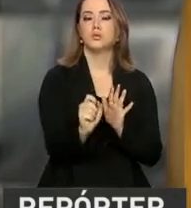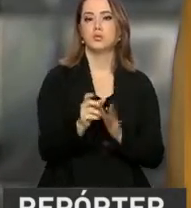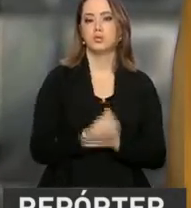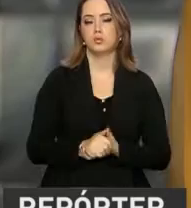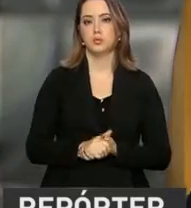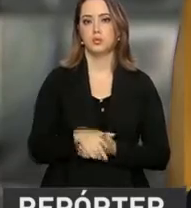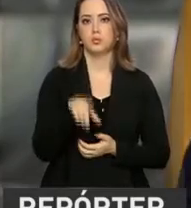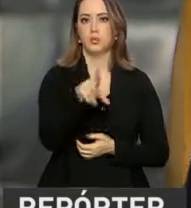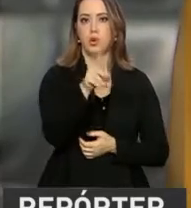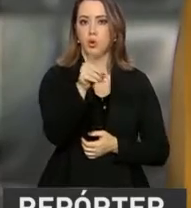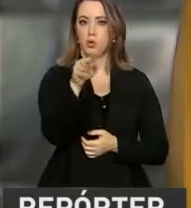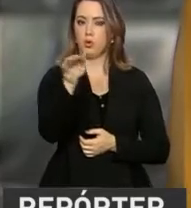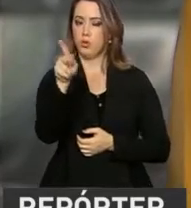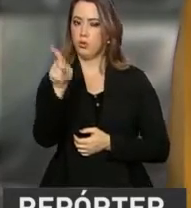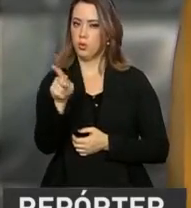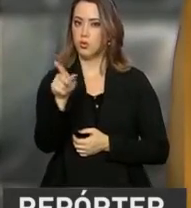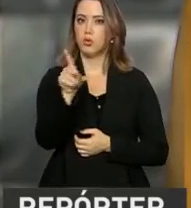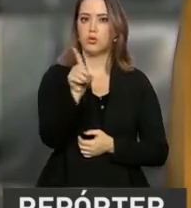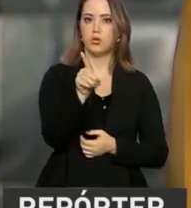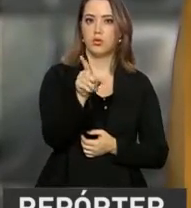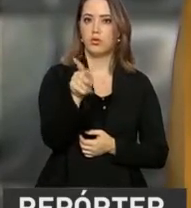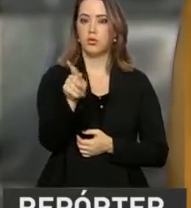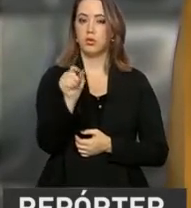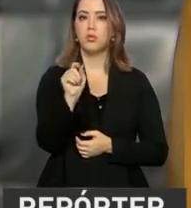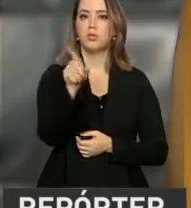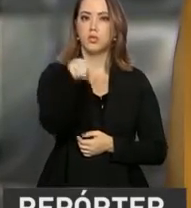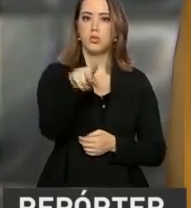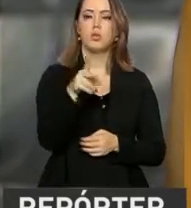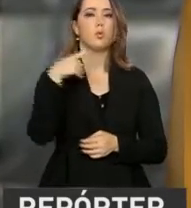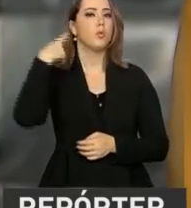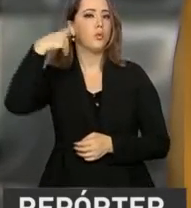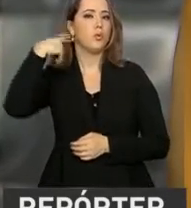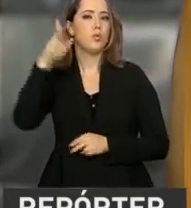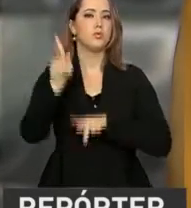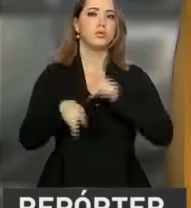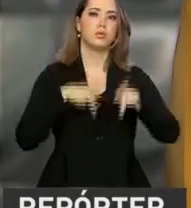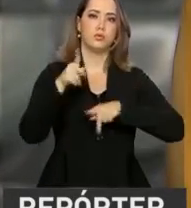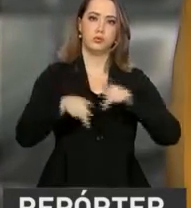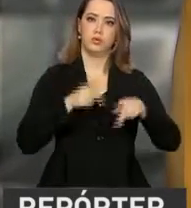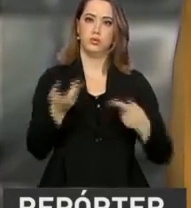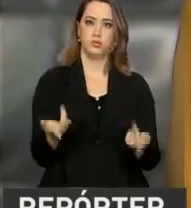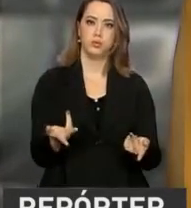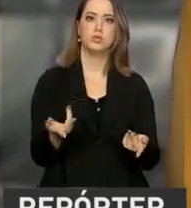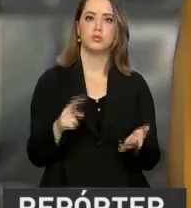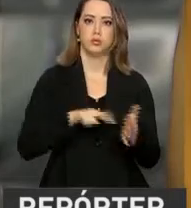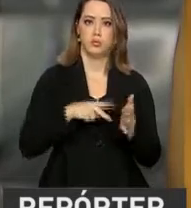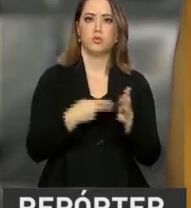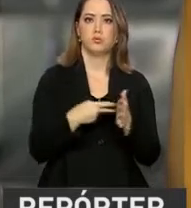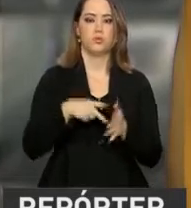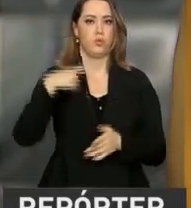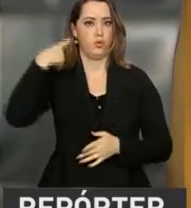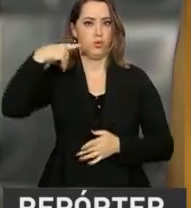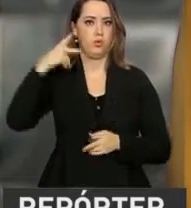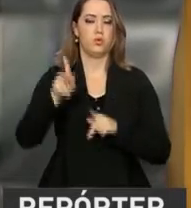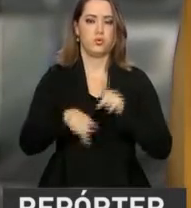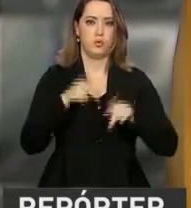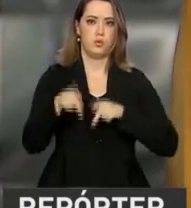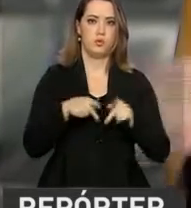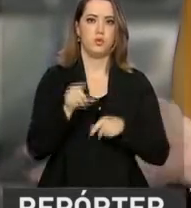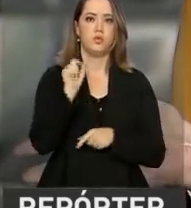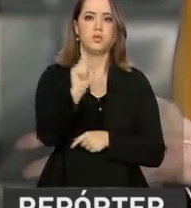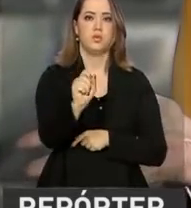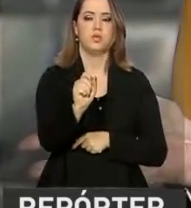Eu diria que o defensor público é um advogado do povo. Na verdade, aliás, a expressão advogado